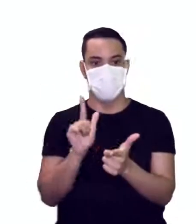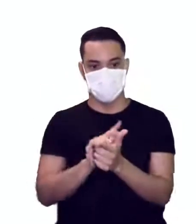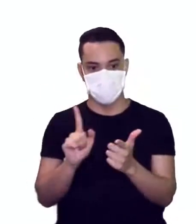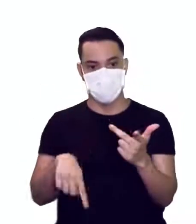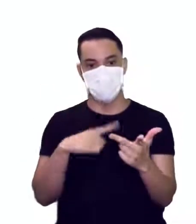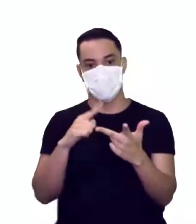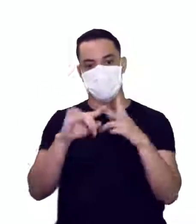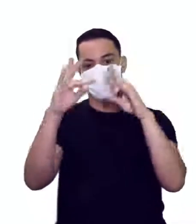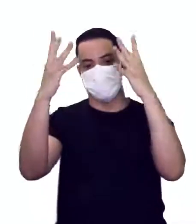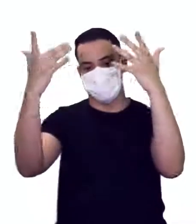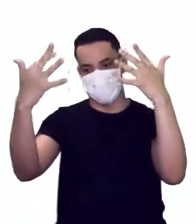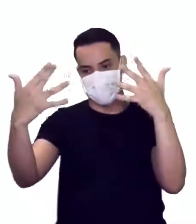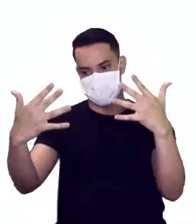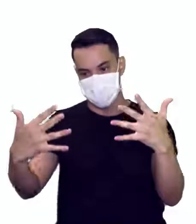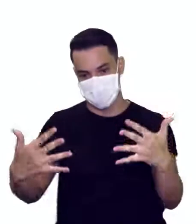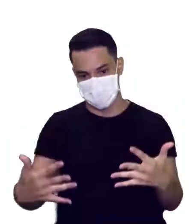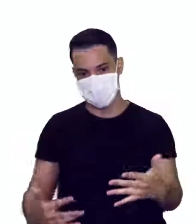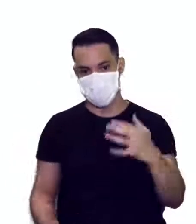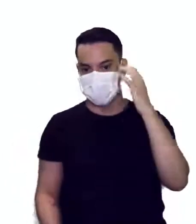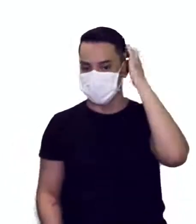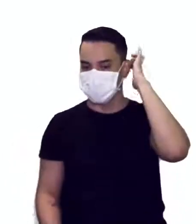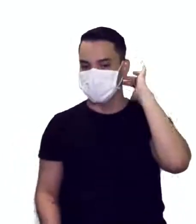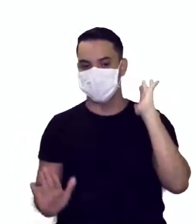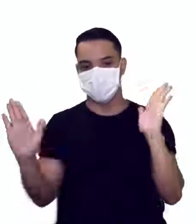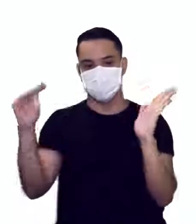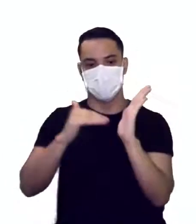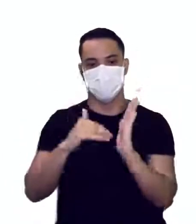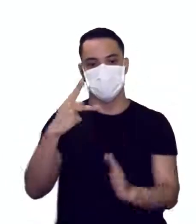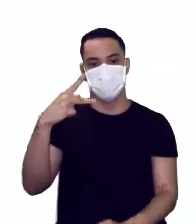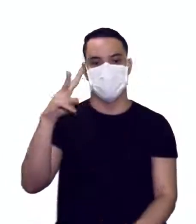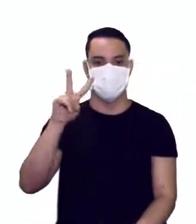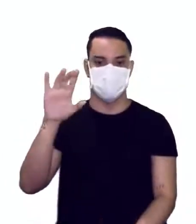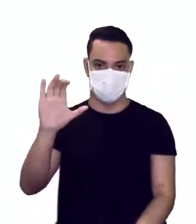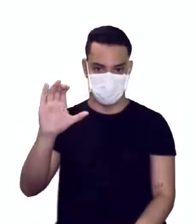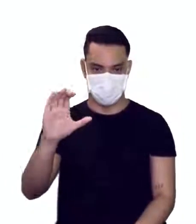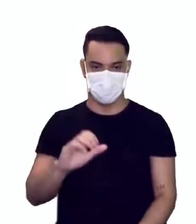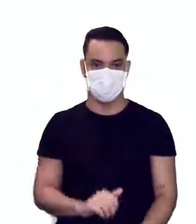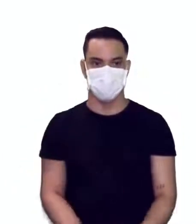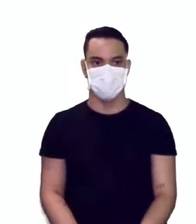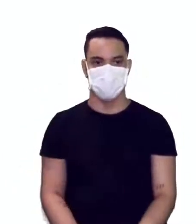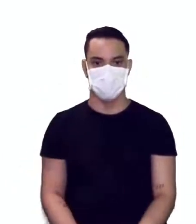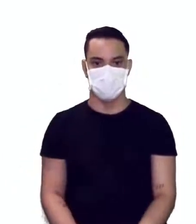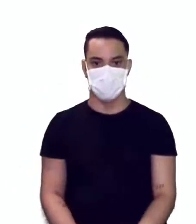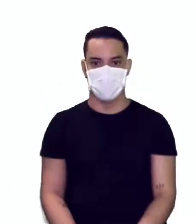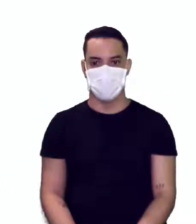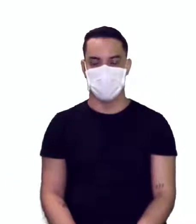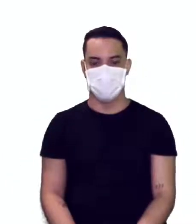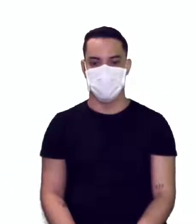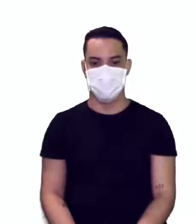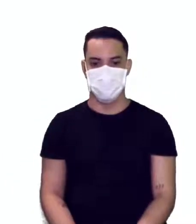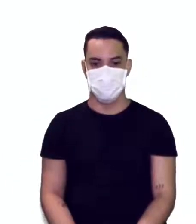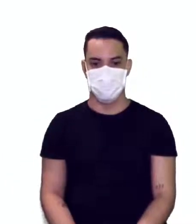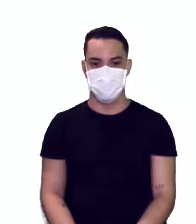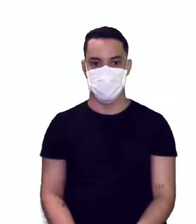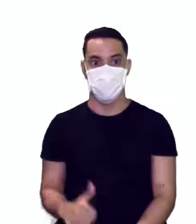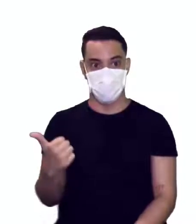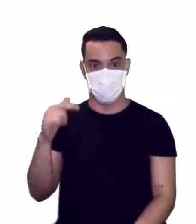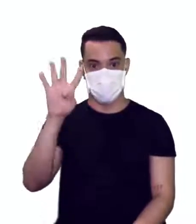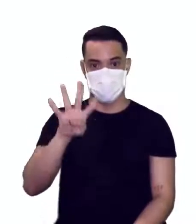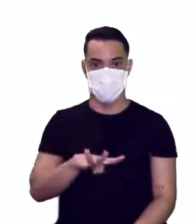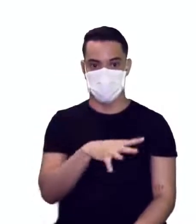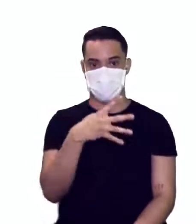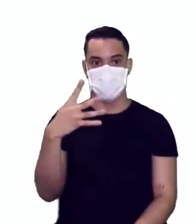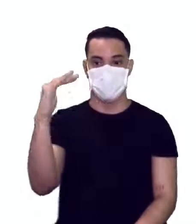aqui embaixo, até o PVC, como vocês podem ver aqui, ok? Nesta tabela, os elementos